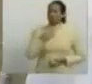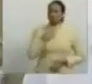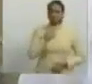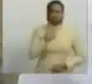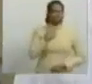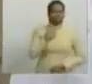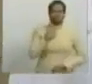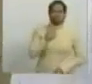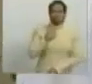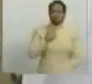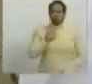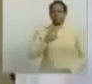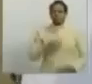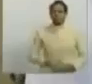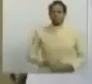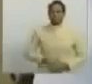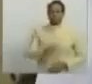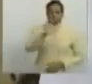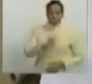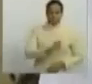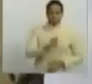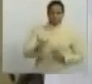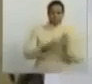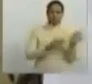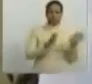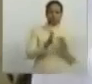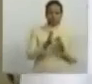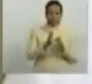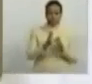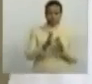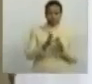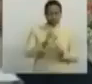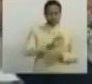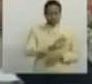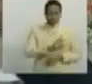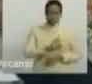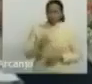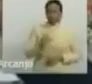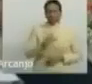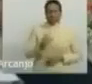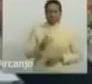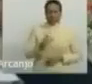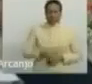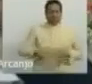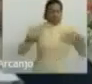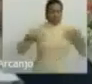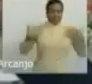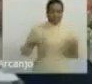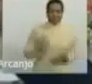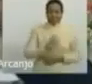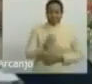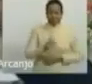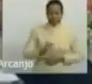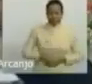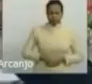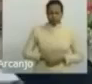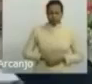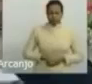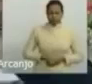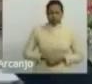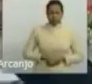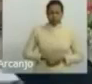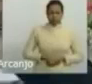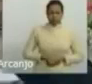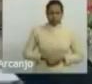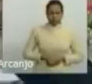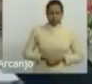E o Evangelho de Jesus Cristo não é um evangelho de medo não, nem de terror. Mas Jesus falou mesmo, vocês serão levados aos tribunais, serão